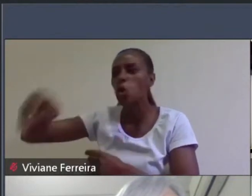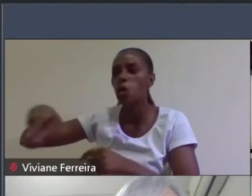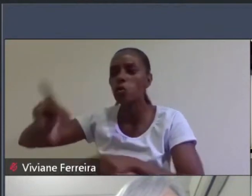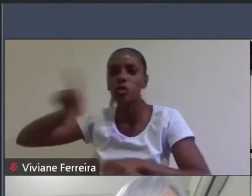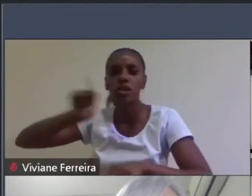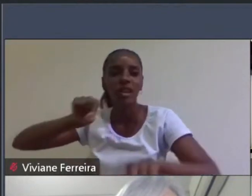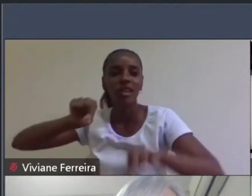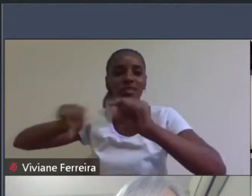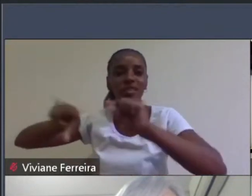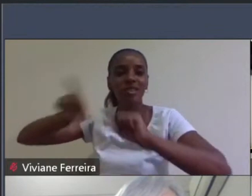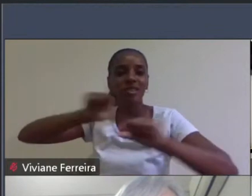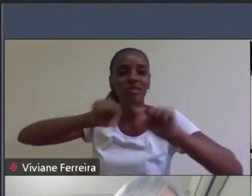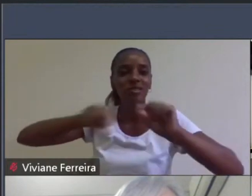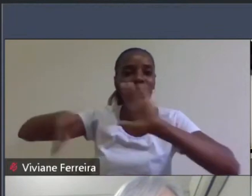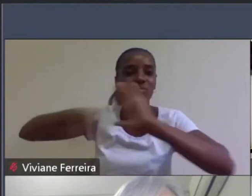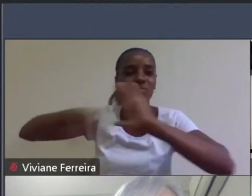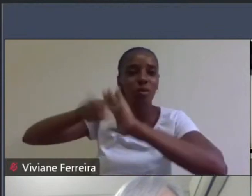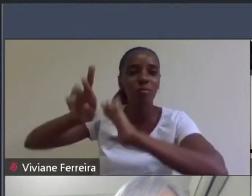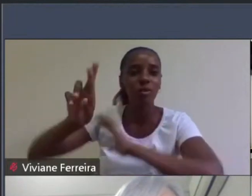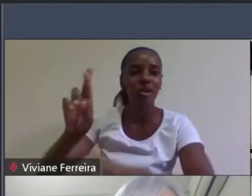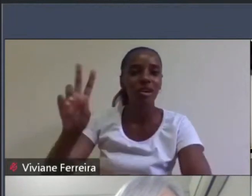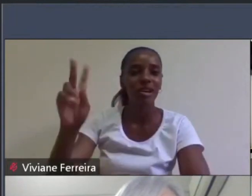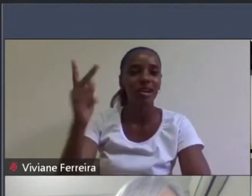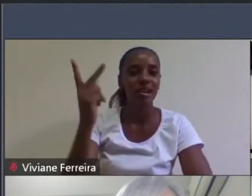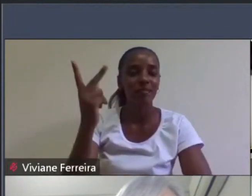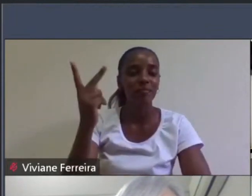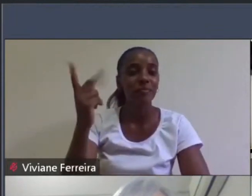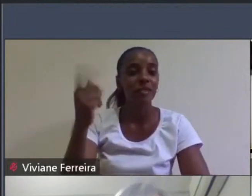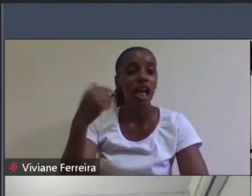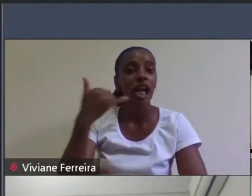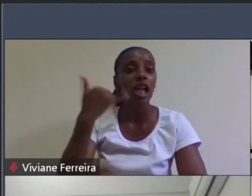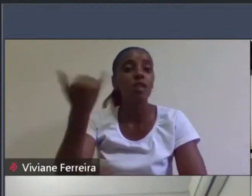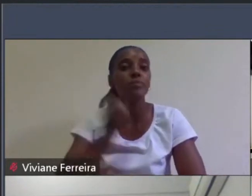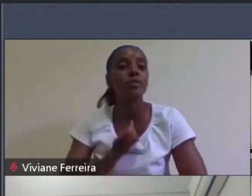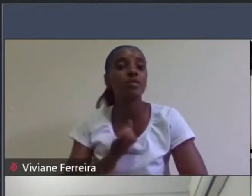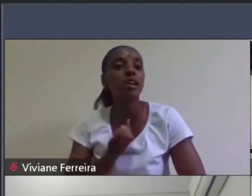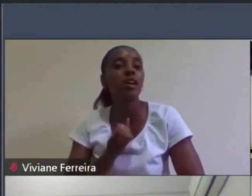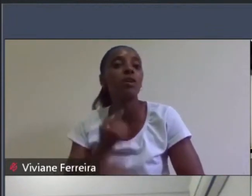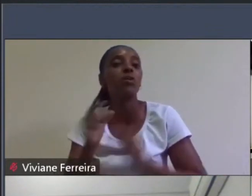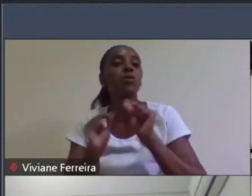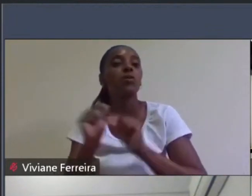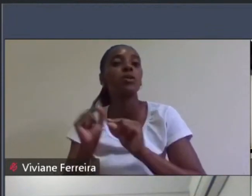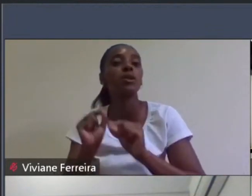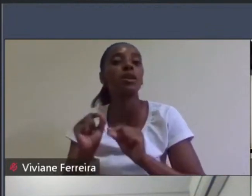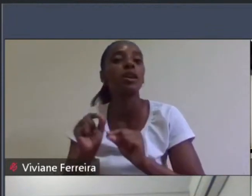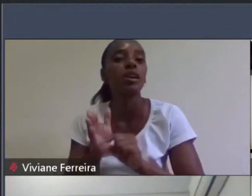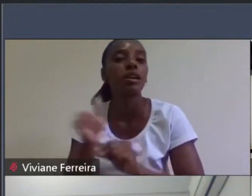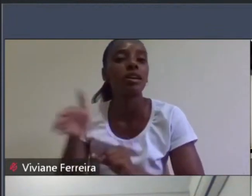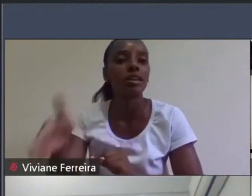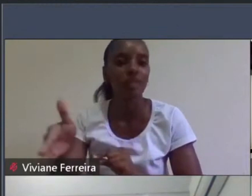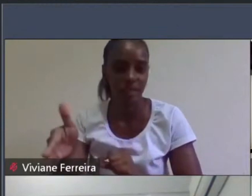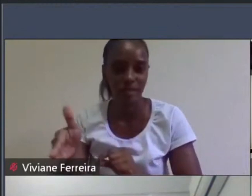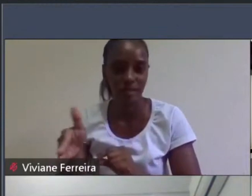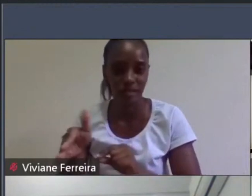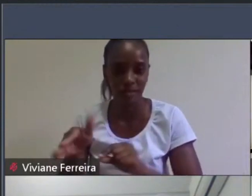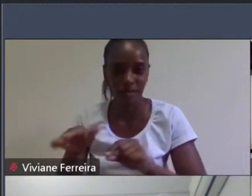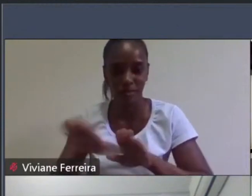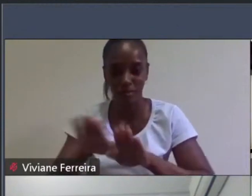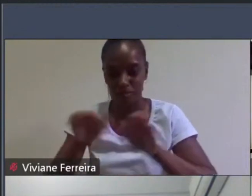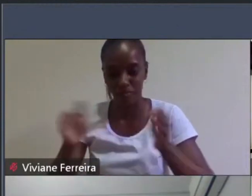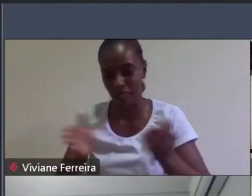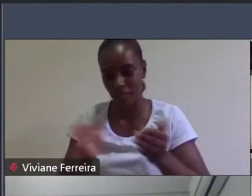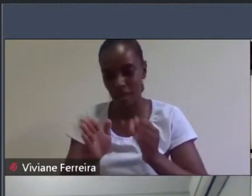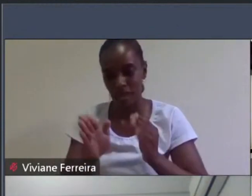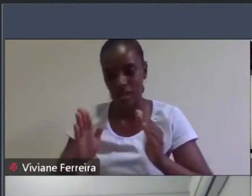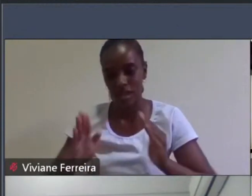RH. E aí eles me disseram que assim, quando eles entram na sala de entrevista